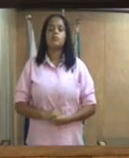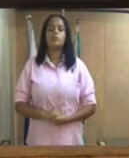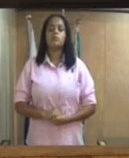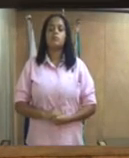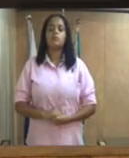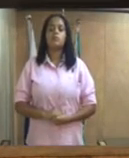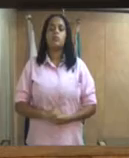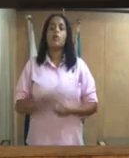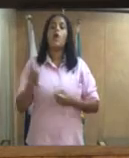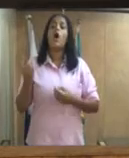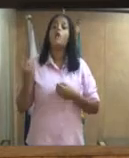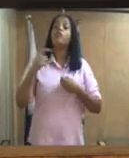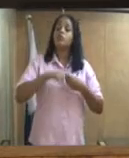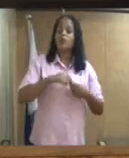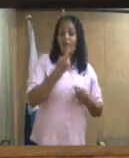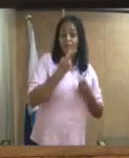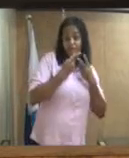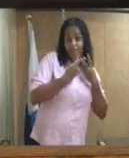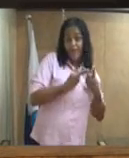Voltando a falar